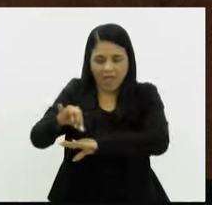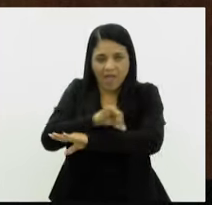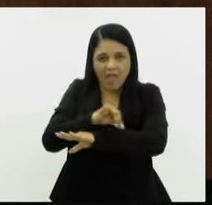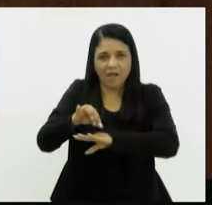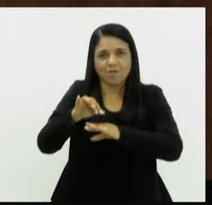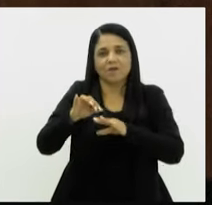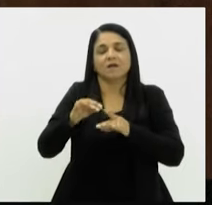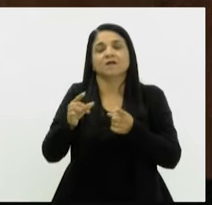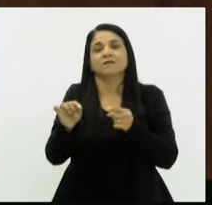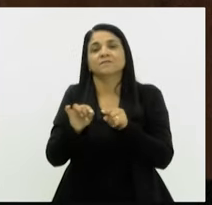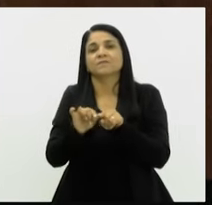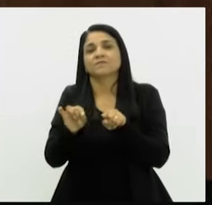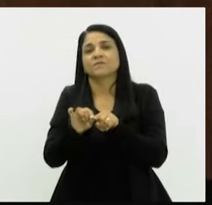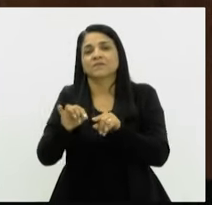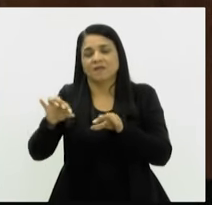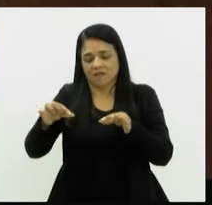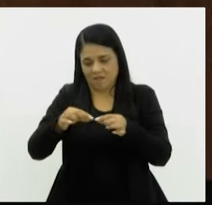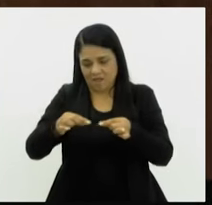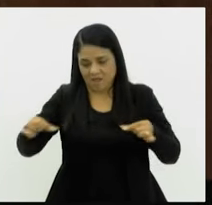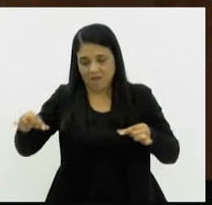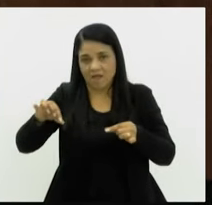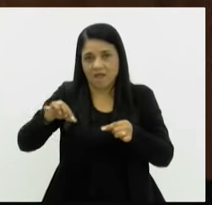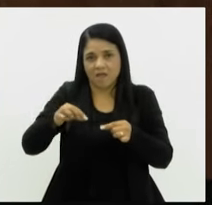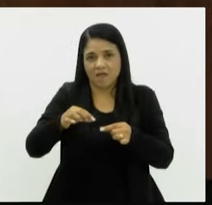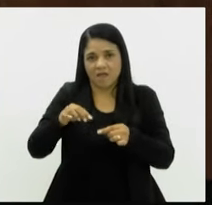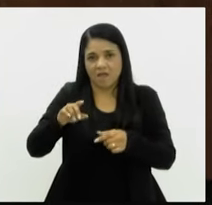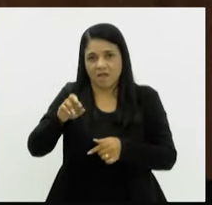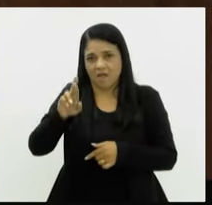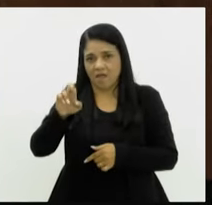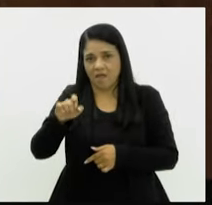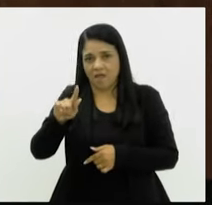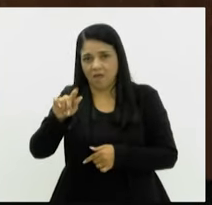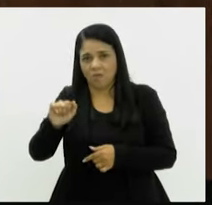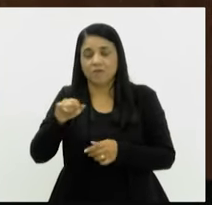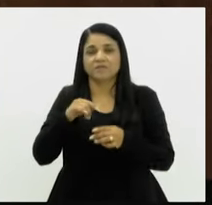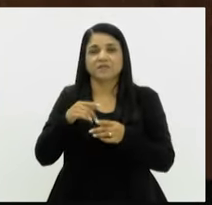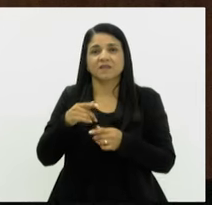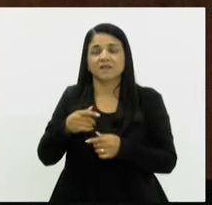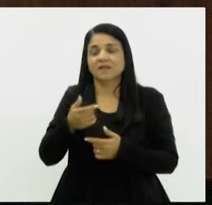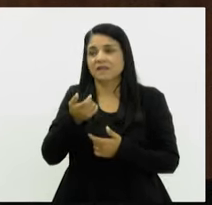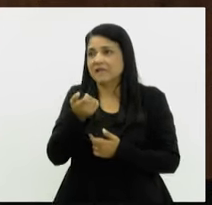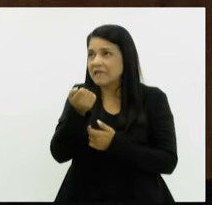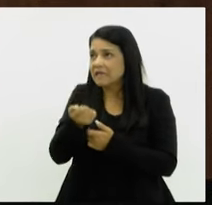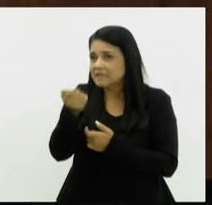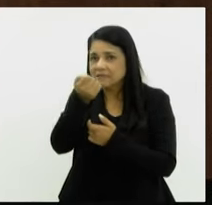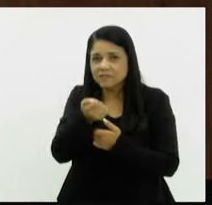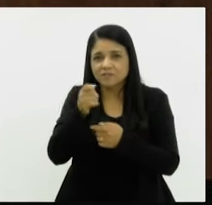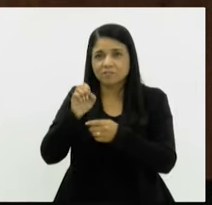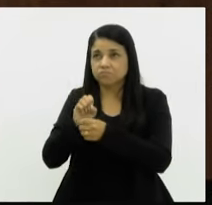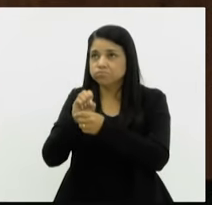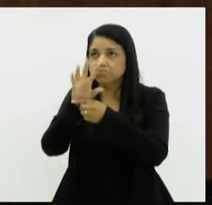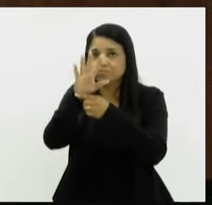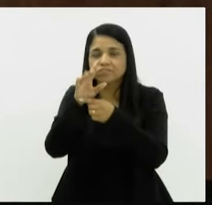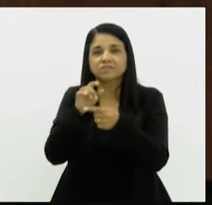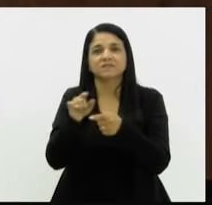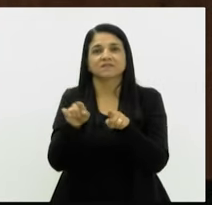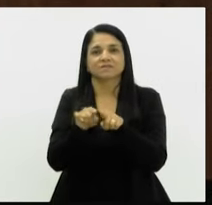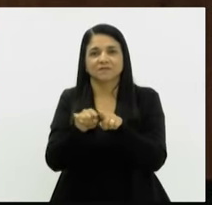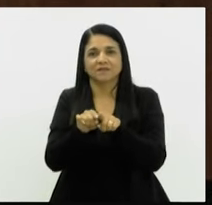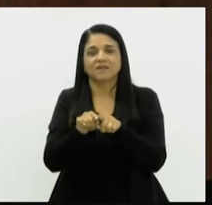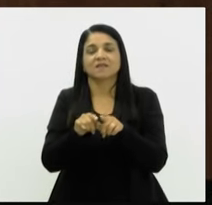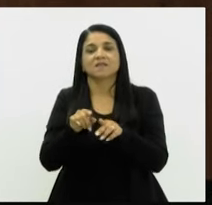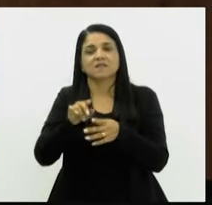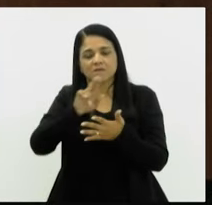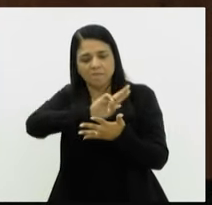que apontam, né, para uma exposição de data show. Então, existe uma relação